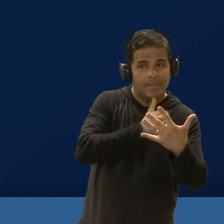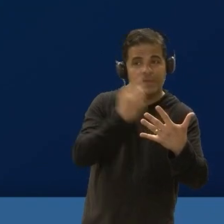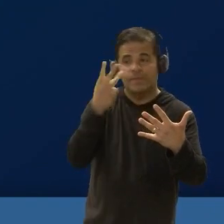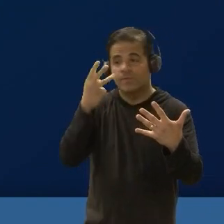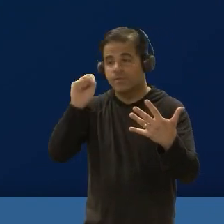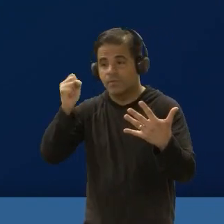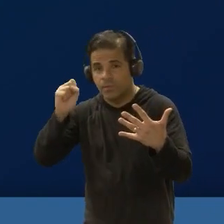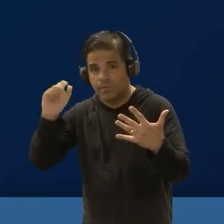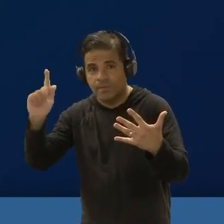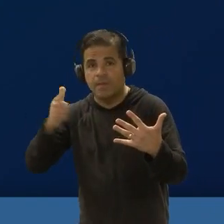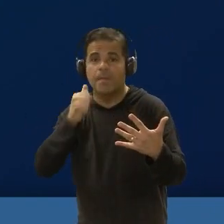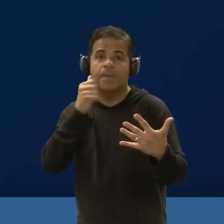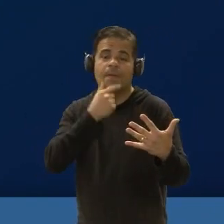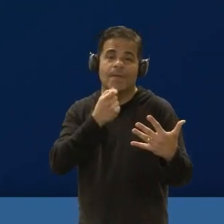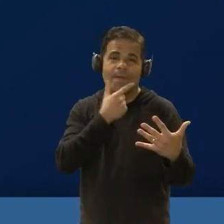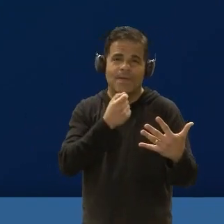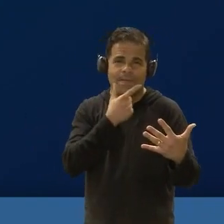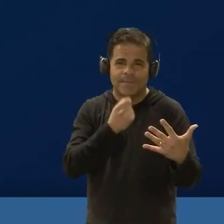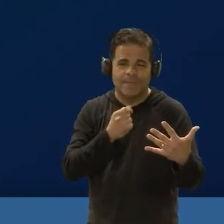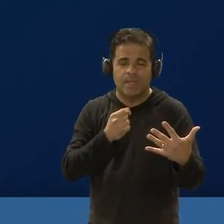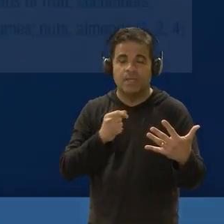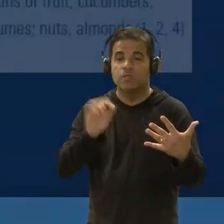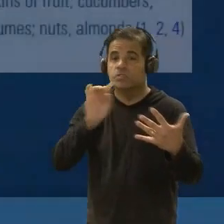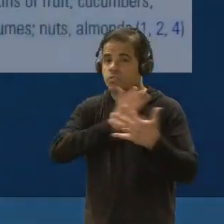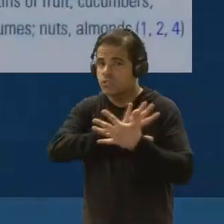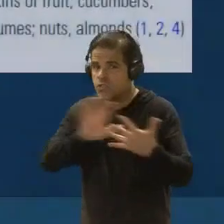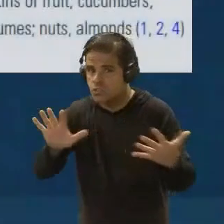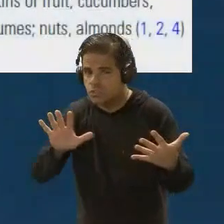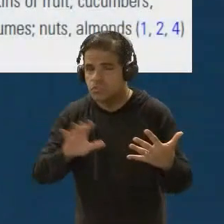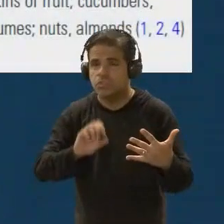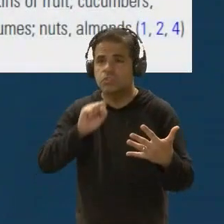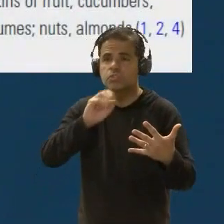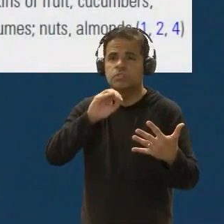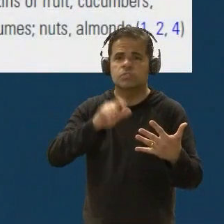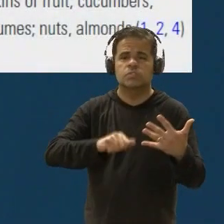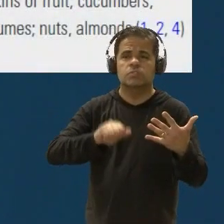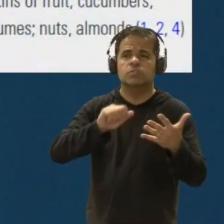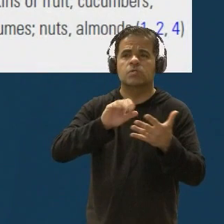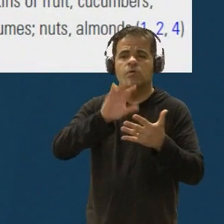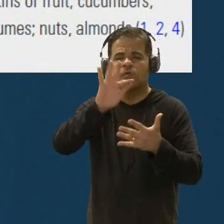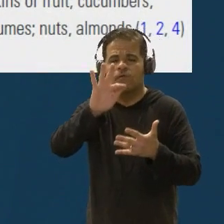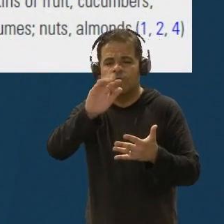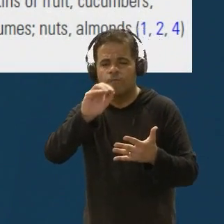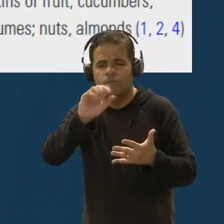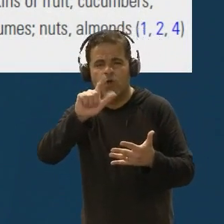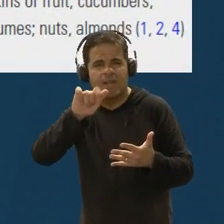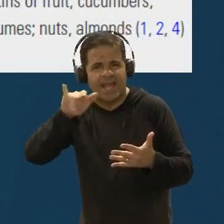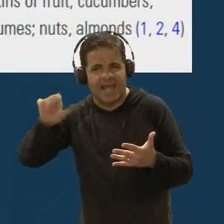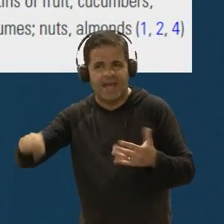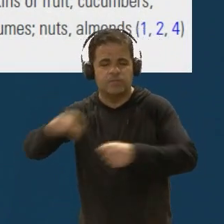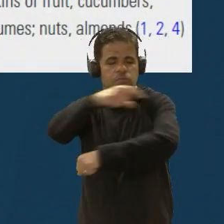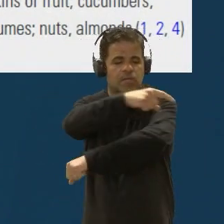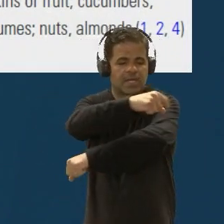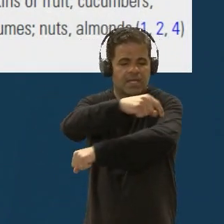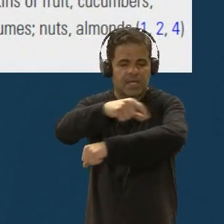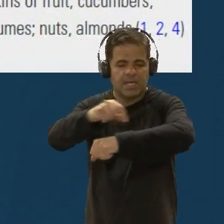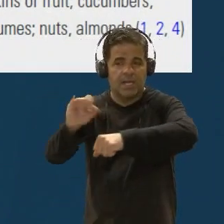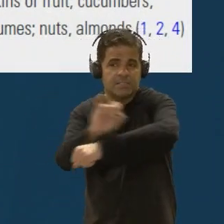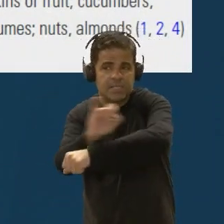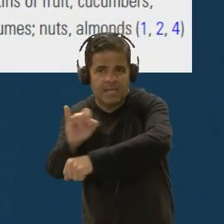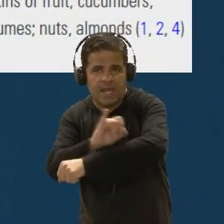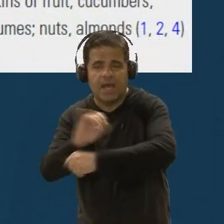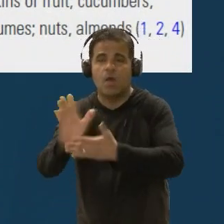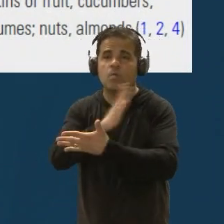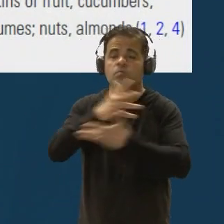38 gramas para homem. Não só de fibras insolúveis, foliáceos, os grãos integrais,